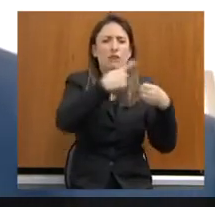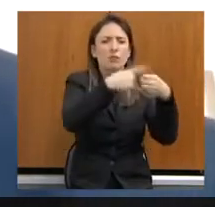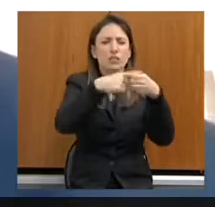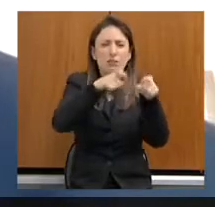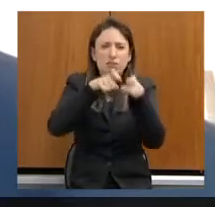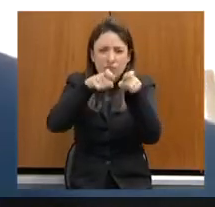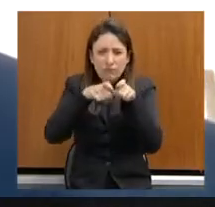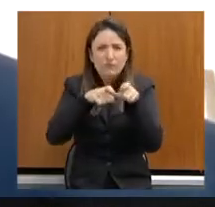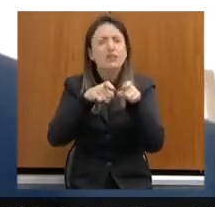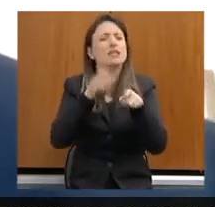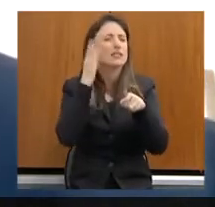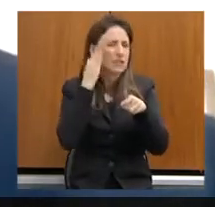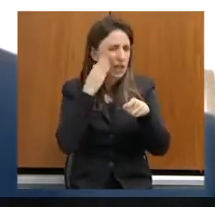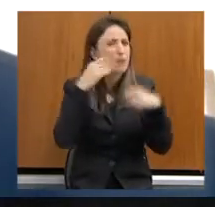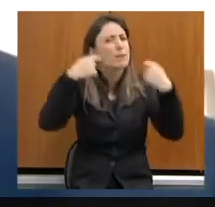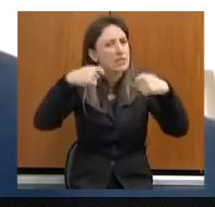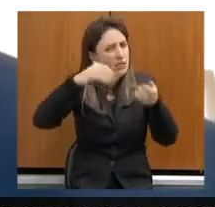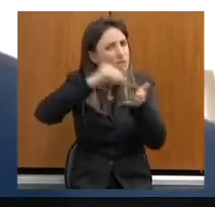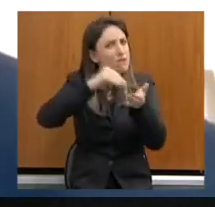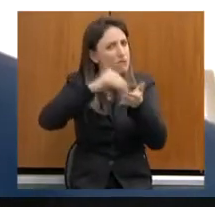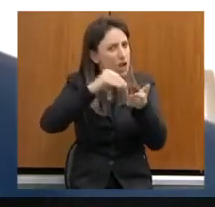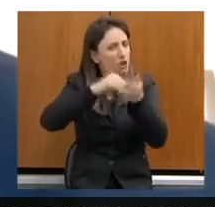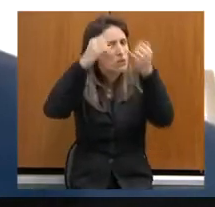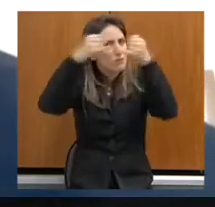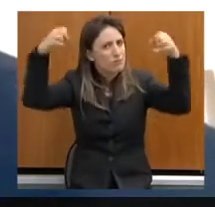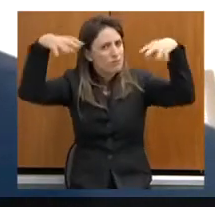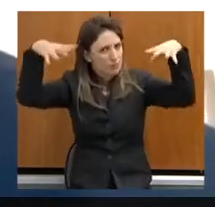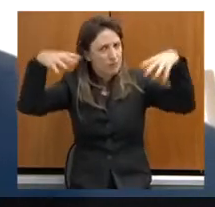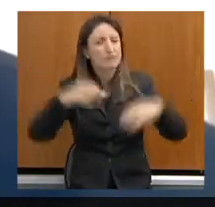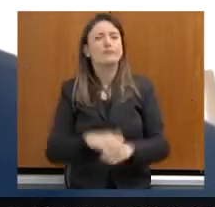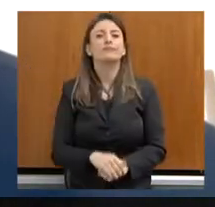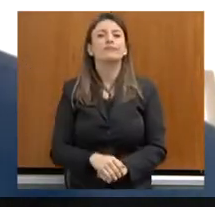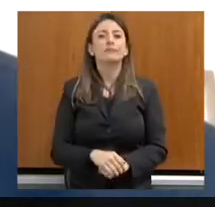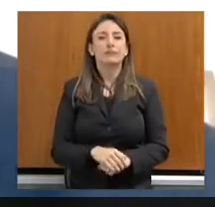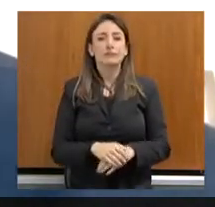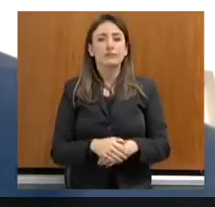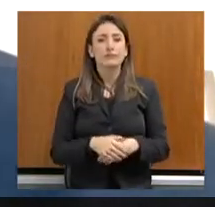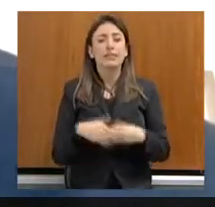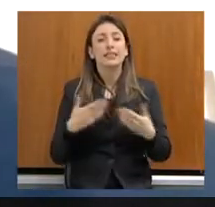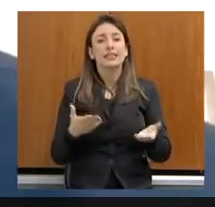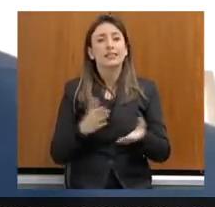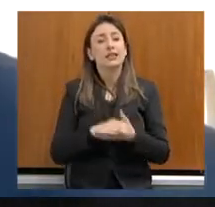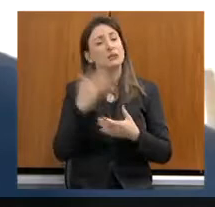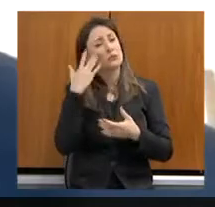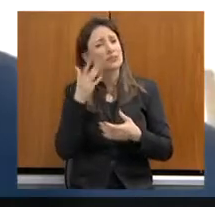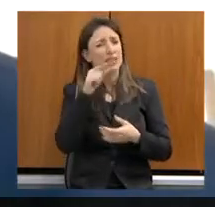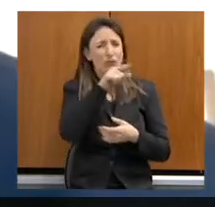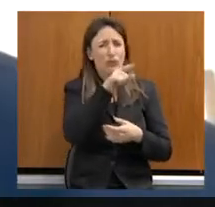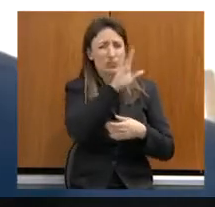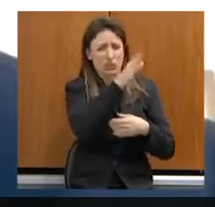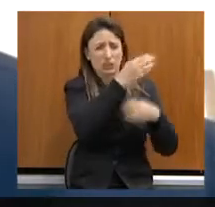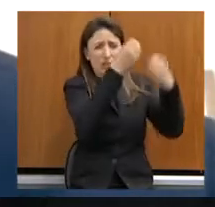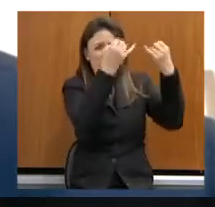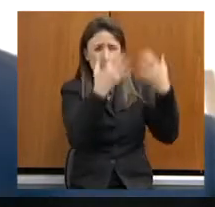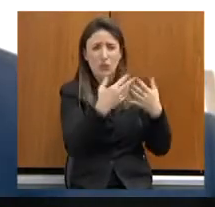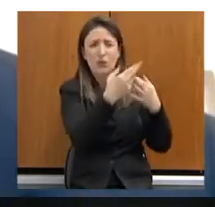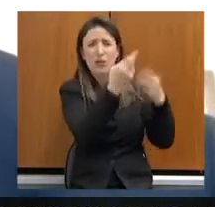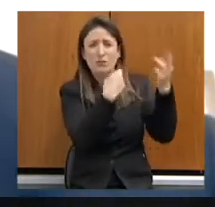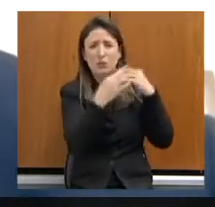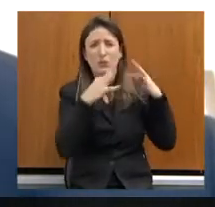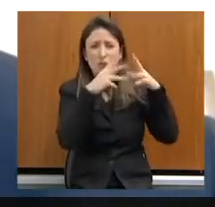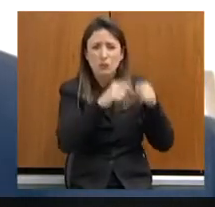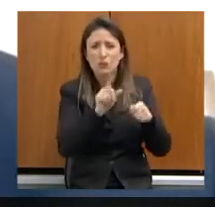só reforçar com a secretário É parece que todo o pescoço falando que eu não eu não eu não ouvi ela disse me desculpe mas